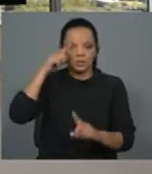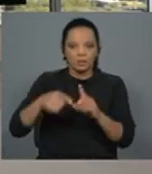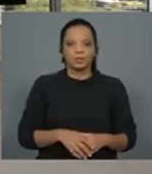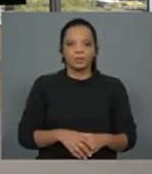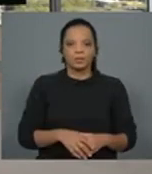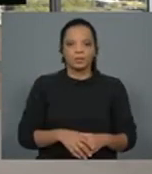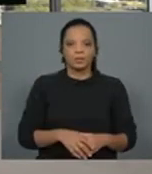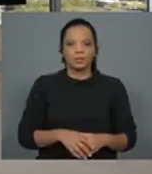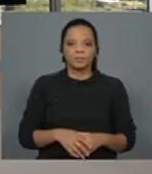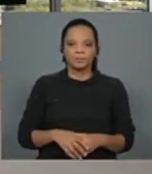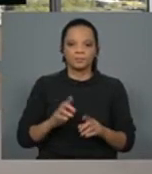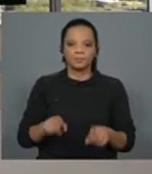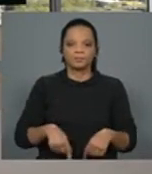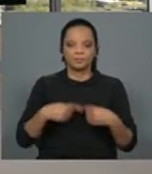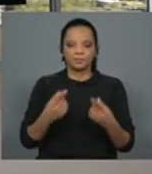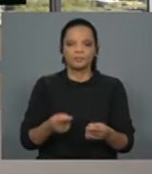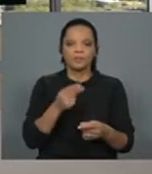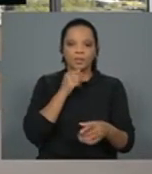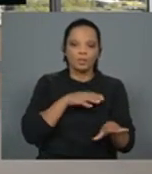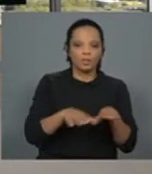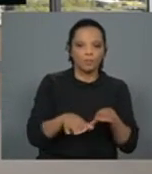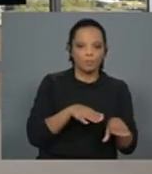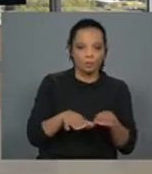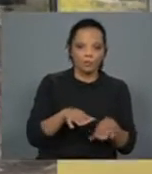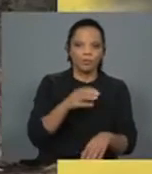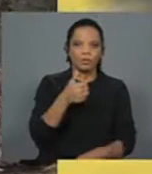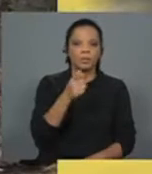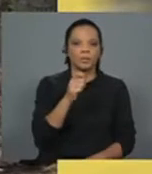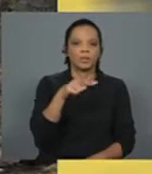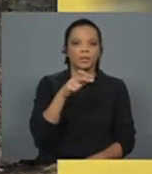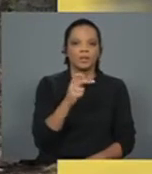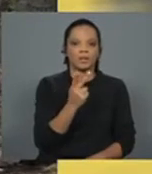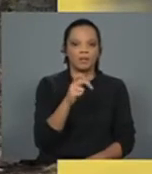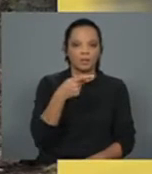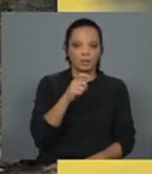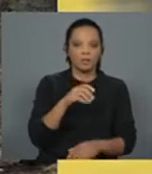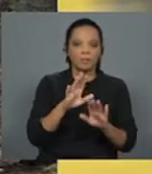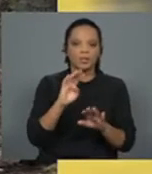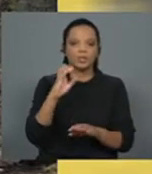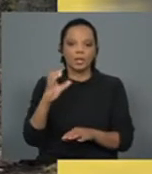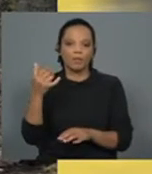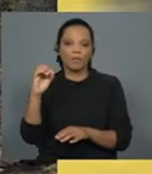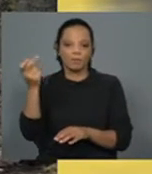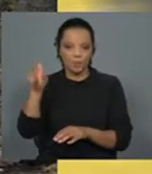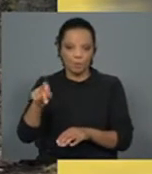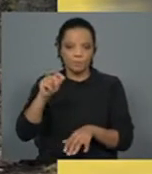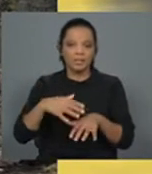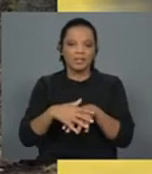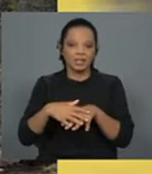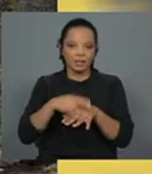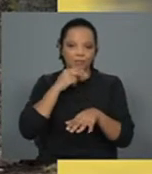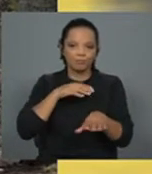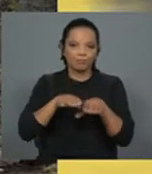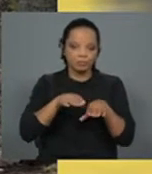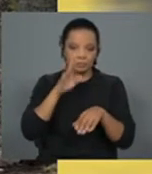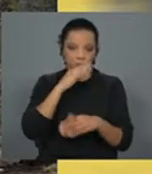logo do terremoto de 90, e ele aparece já a meio do século XX. E uma rede sísmica, porque para se